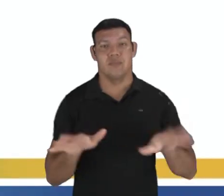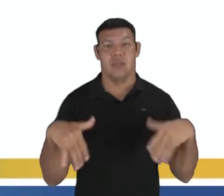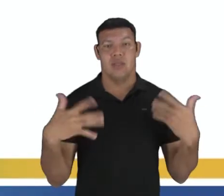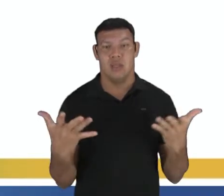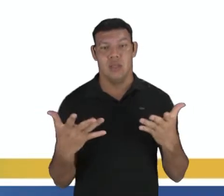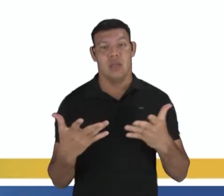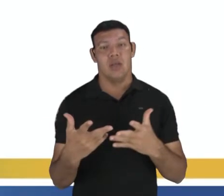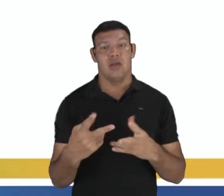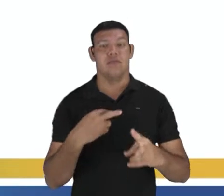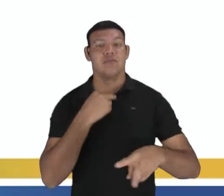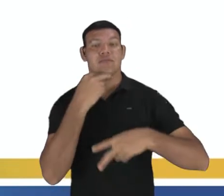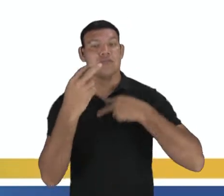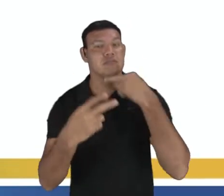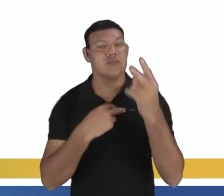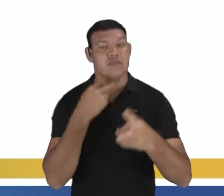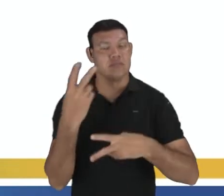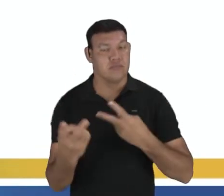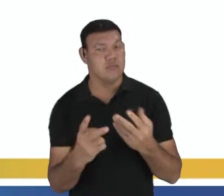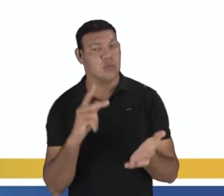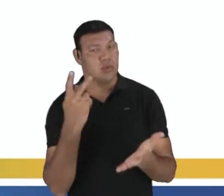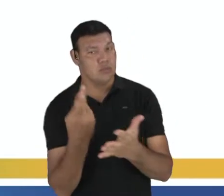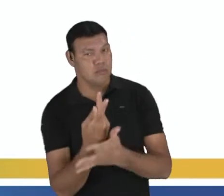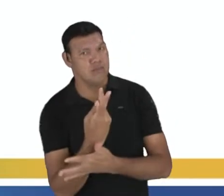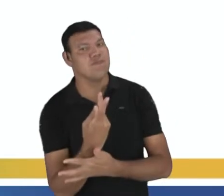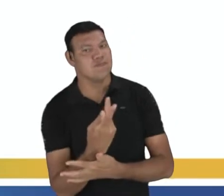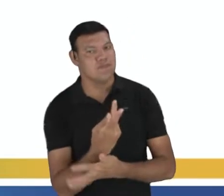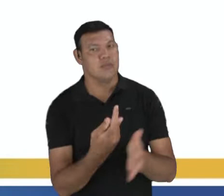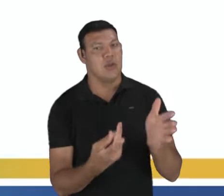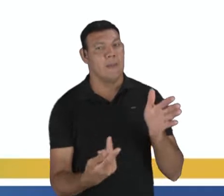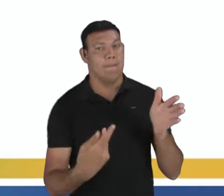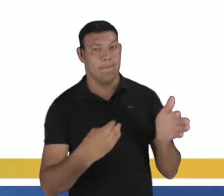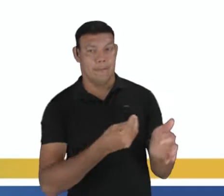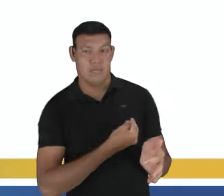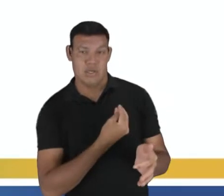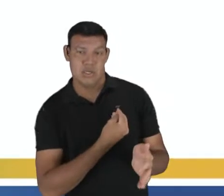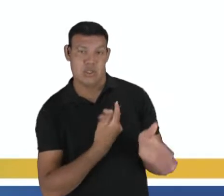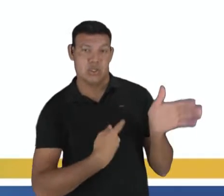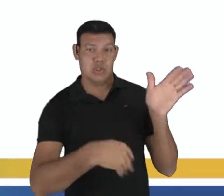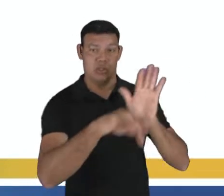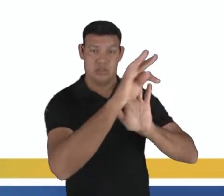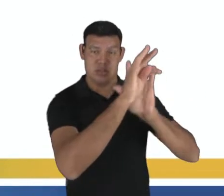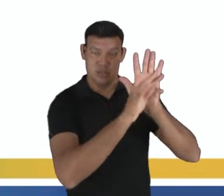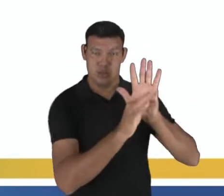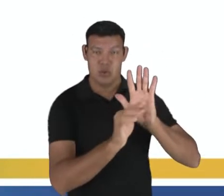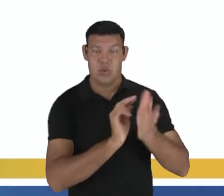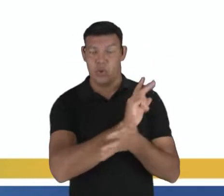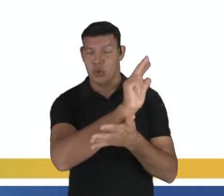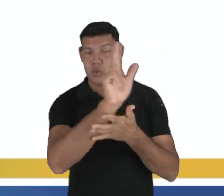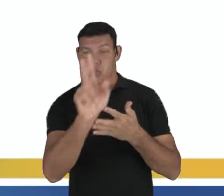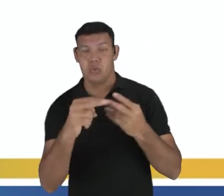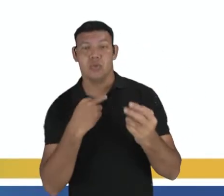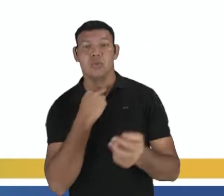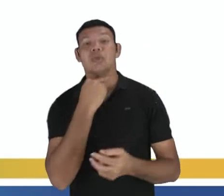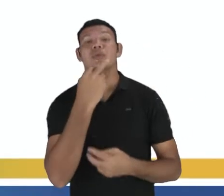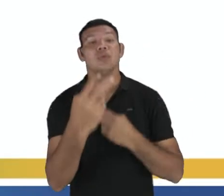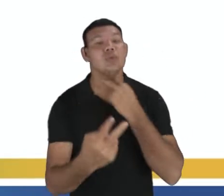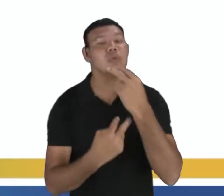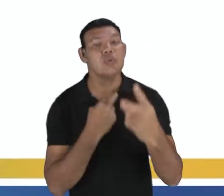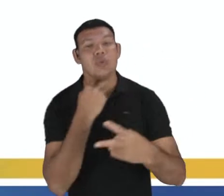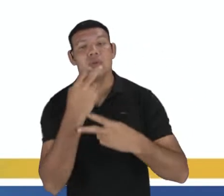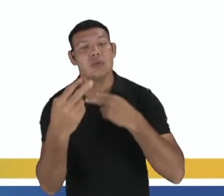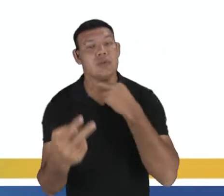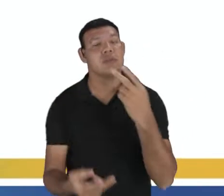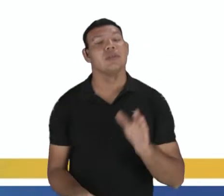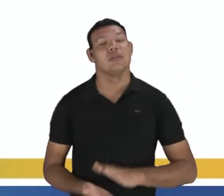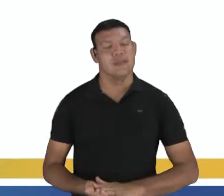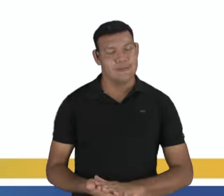A polifonia é o fenômeno de várias vozes no texto, assim como eu já disse, pois em um mesmo texto pode-se